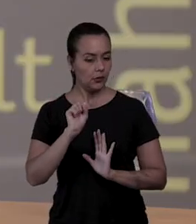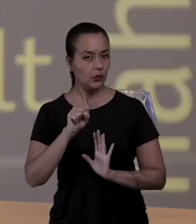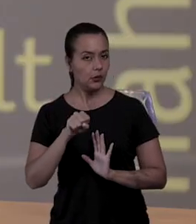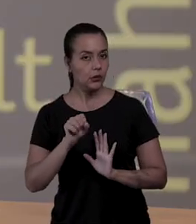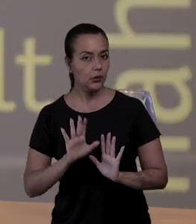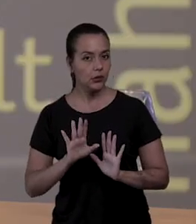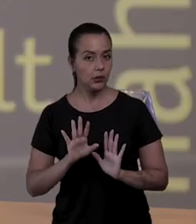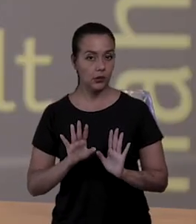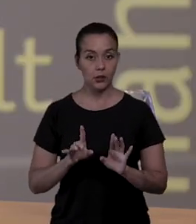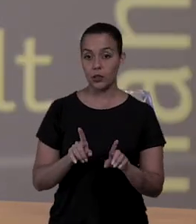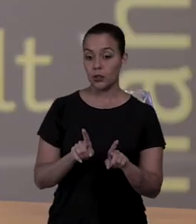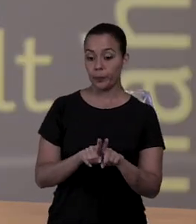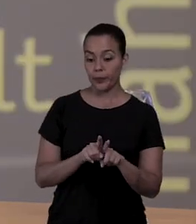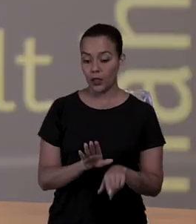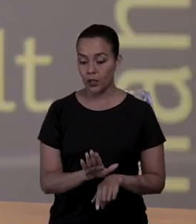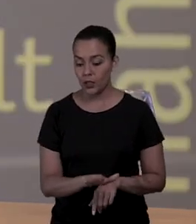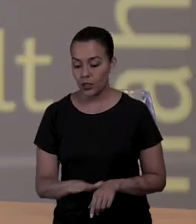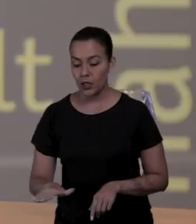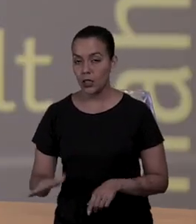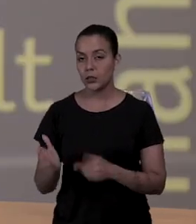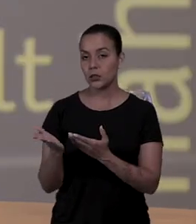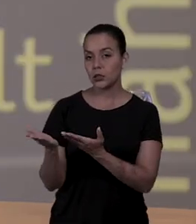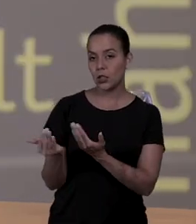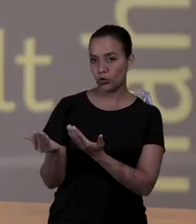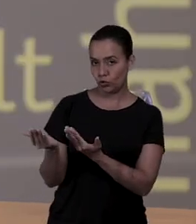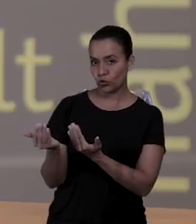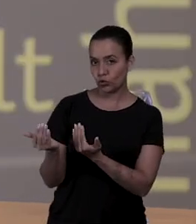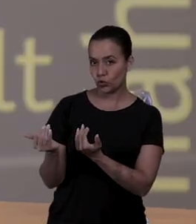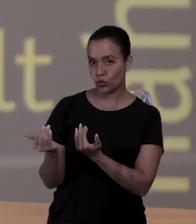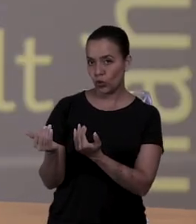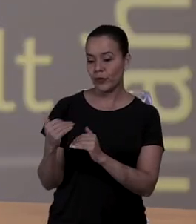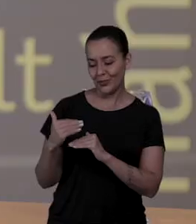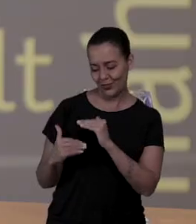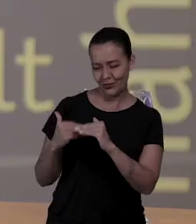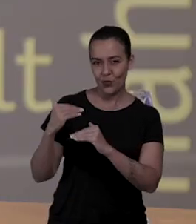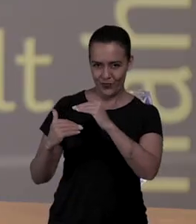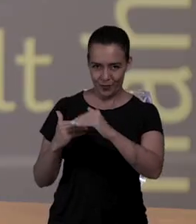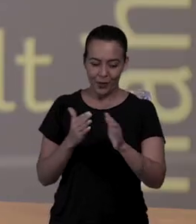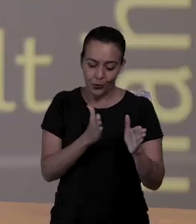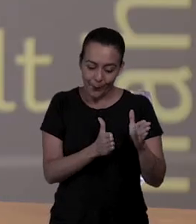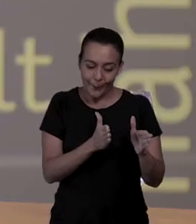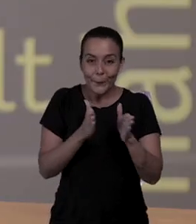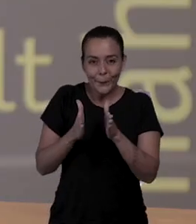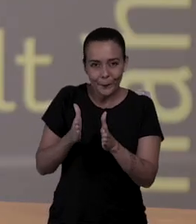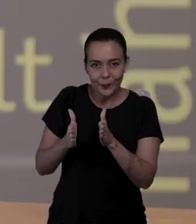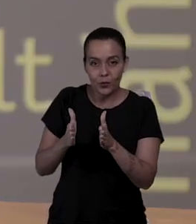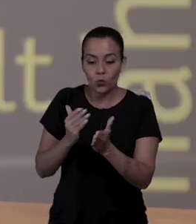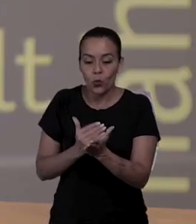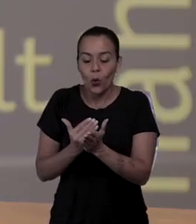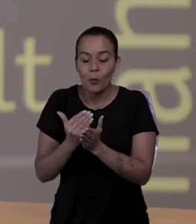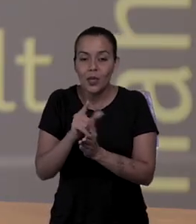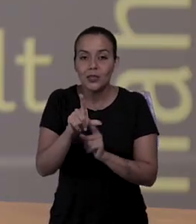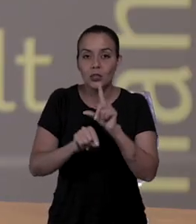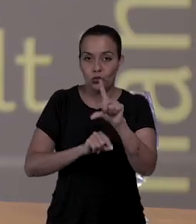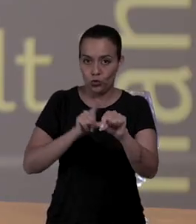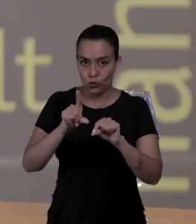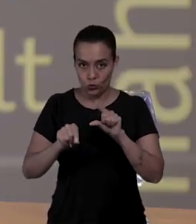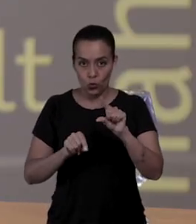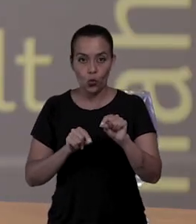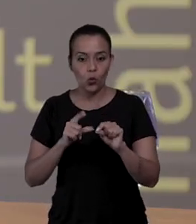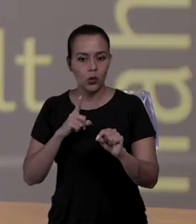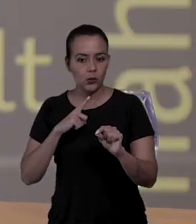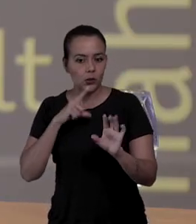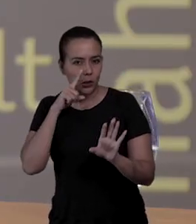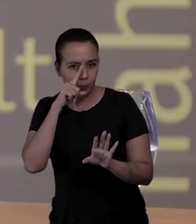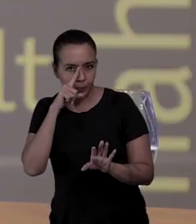extremamente importante. A liberdade de que as crianças e os adolescentes, claro que, dado o seu momento do desenvolvimento, possam fazer escolhas,